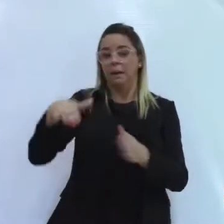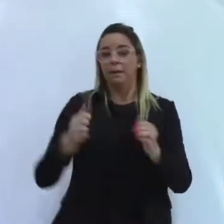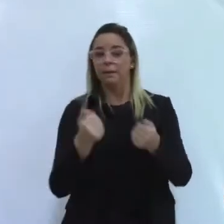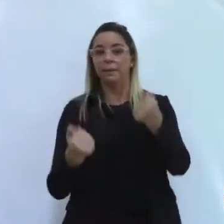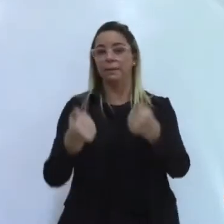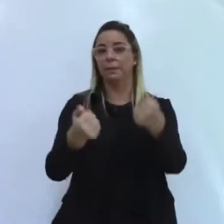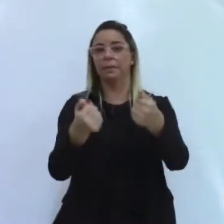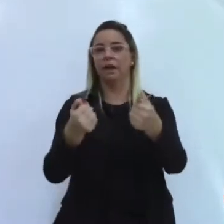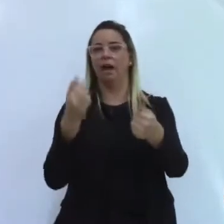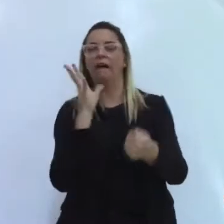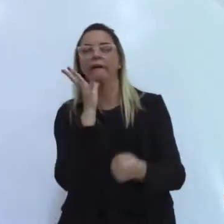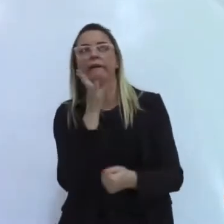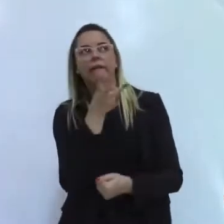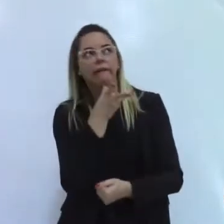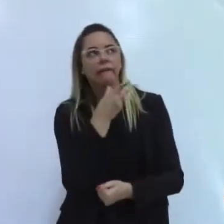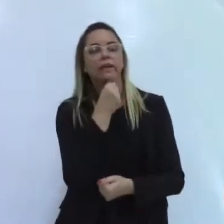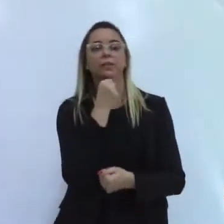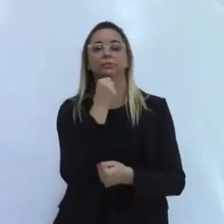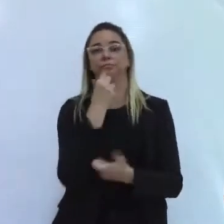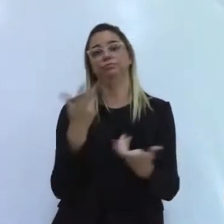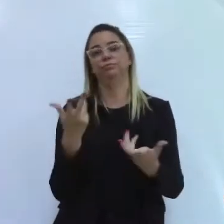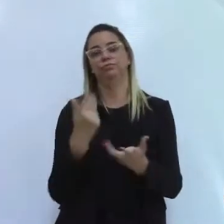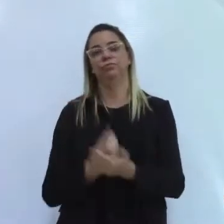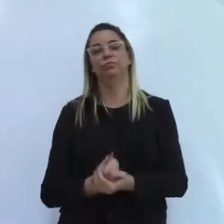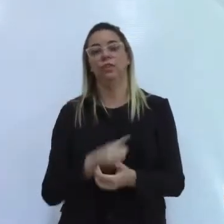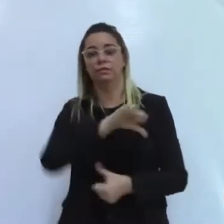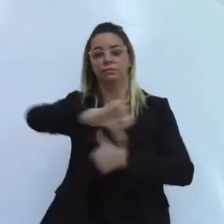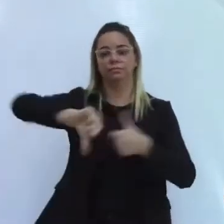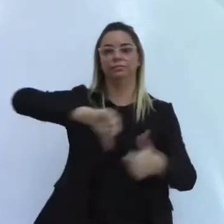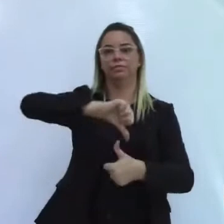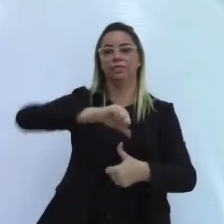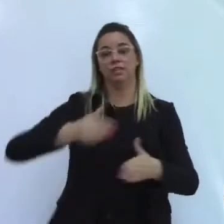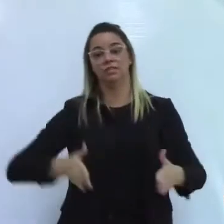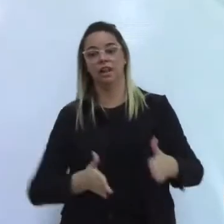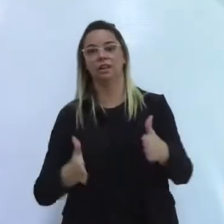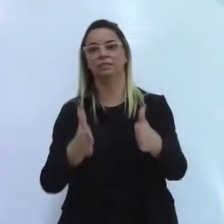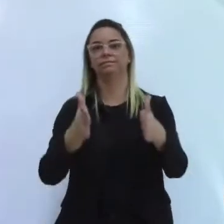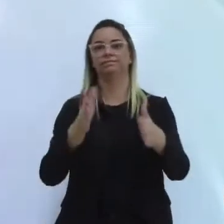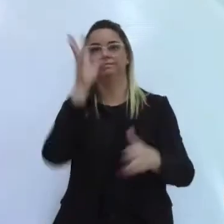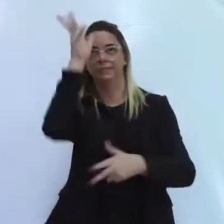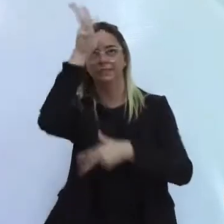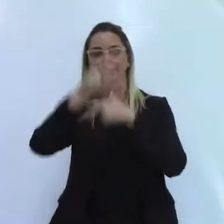Eu nunca vi demorar tanto para a recuperação das estradas de São Bento do Una.